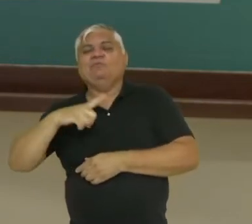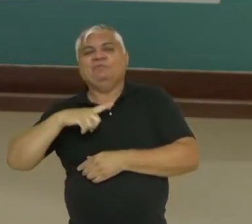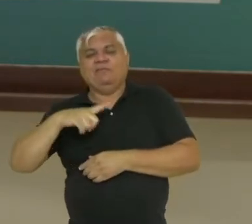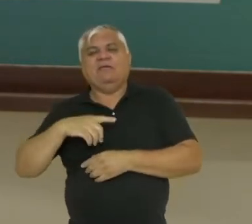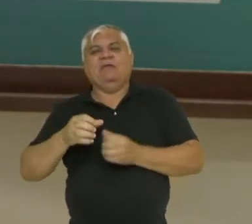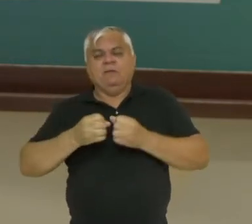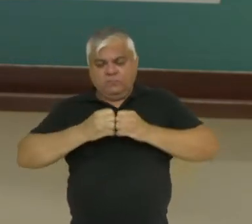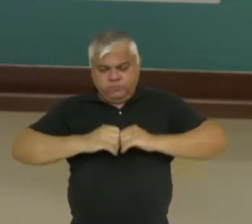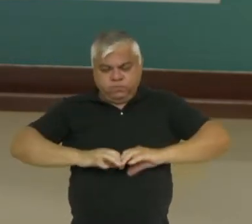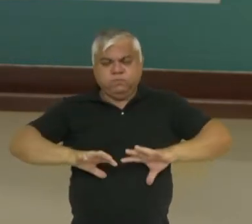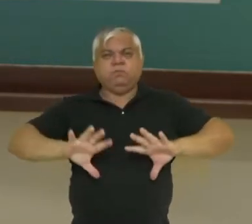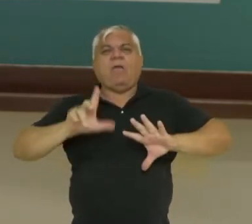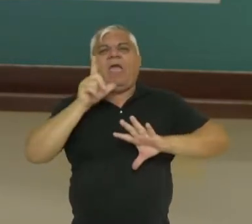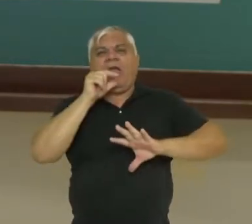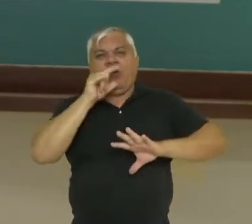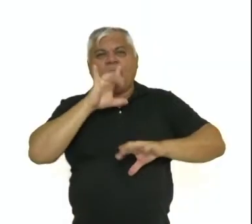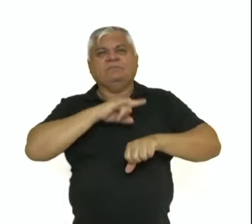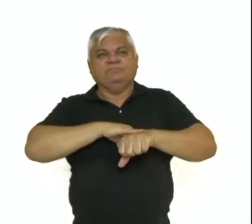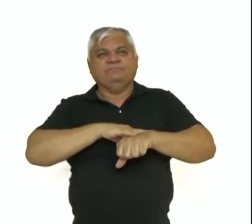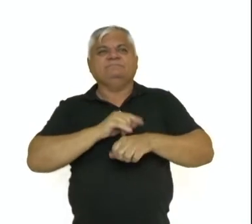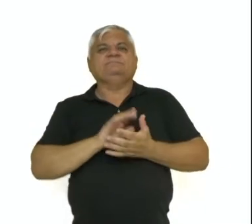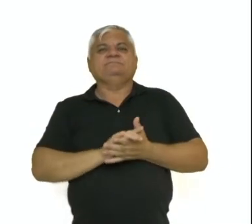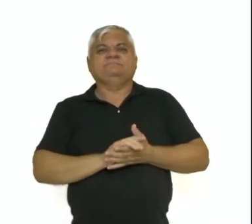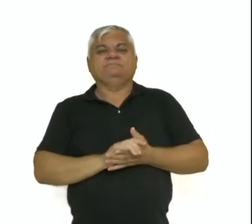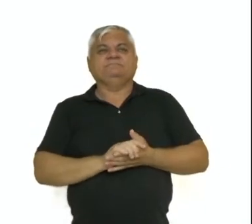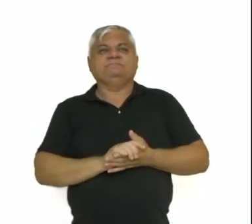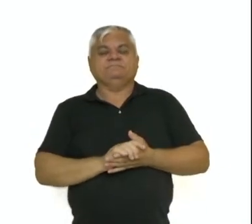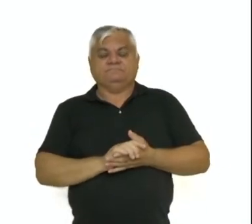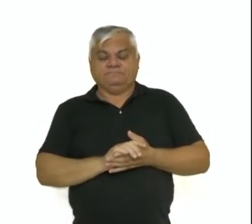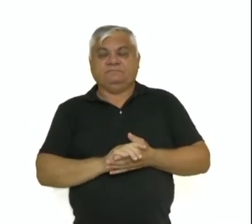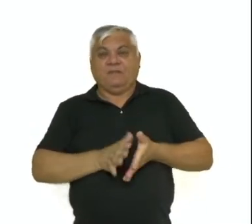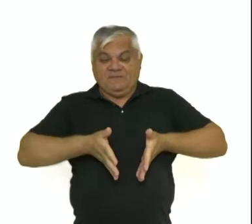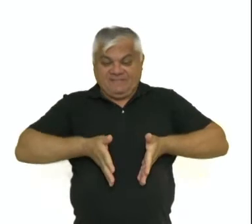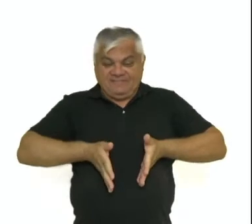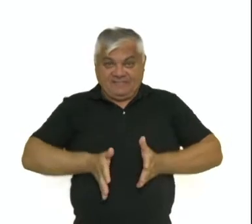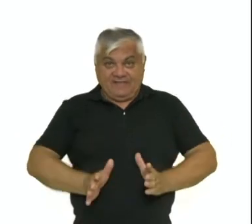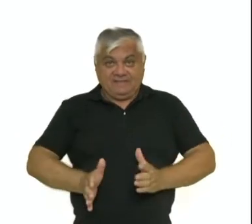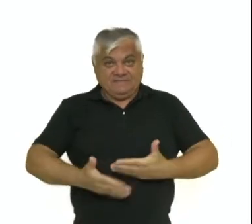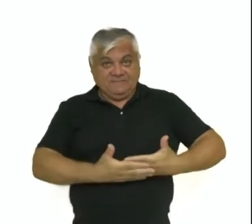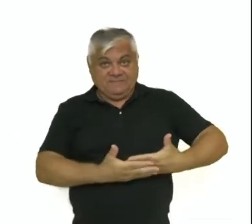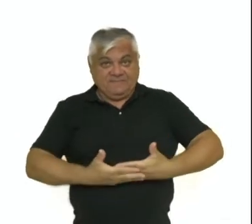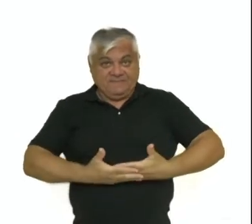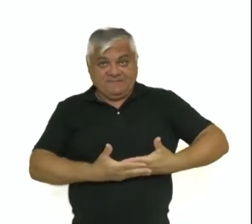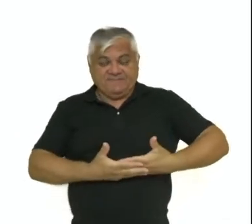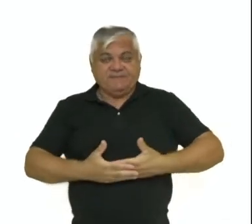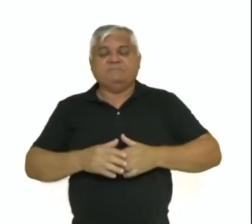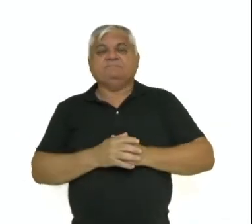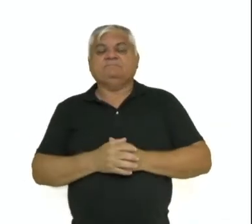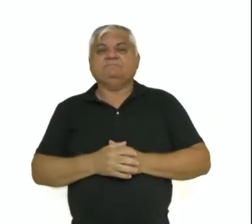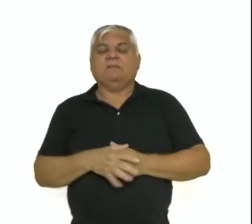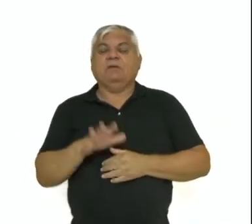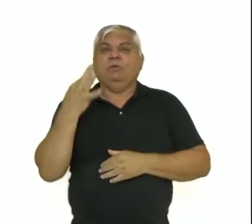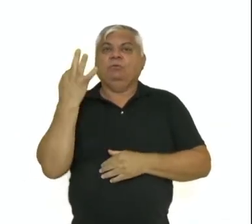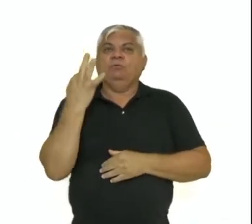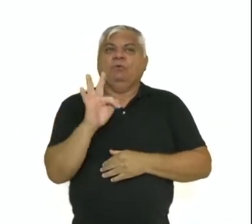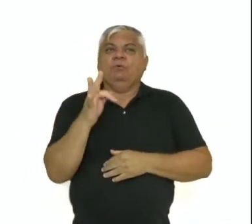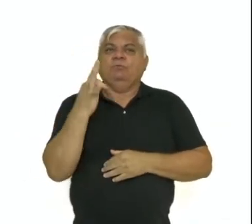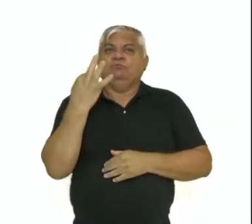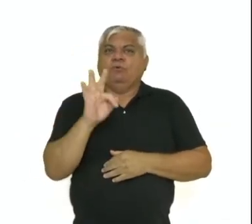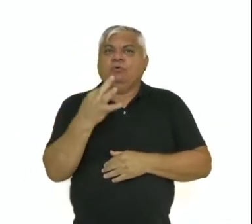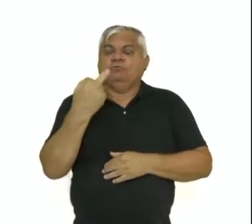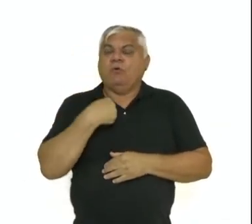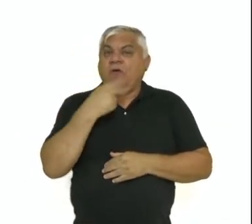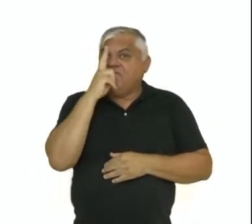esse rompimento. No momento da saída da bebê, ou do bebê, as contrações do útero são